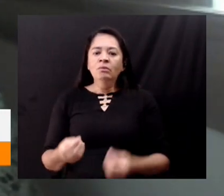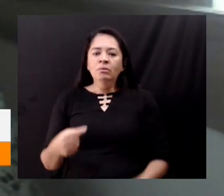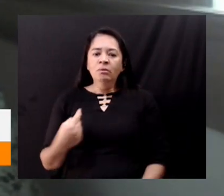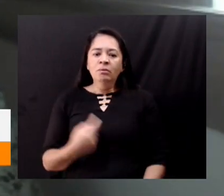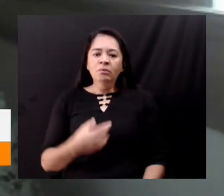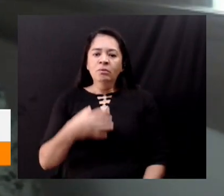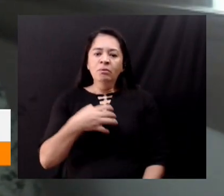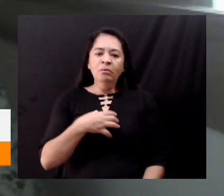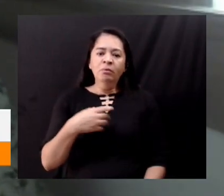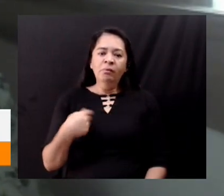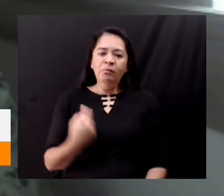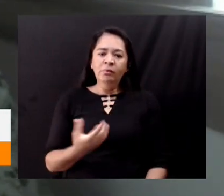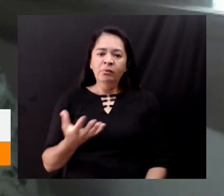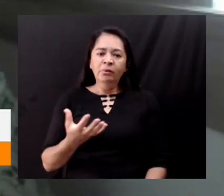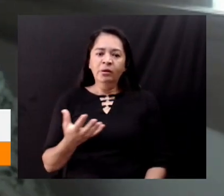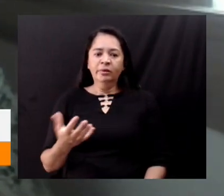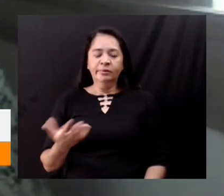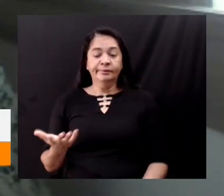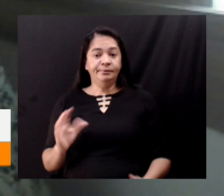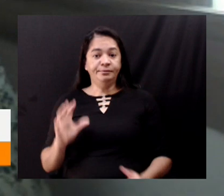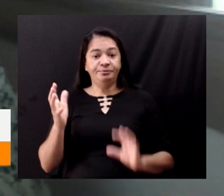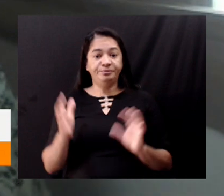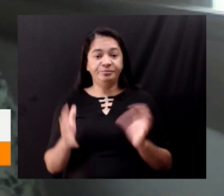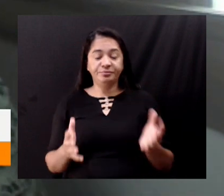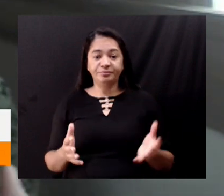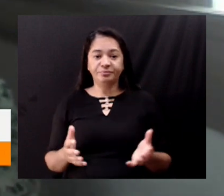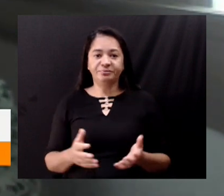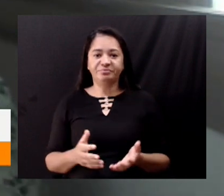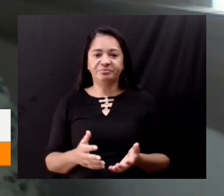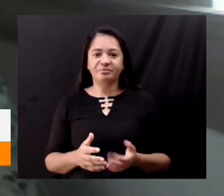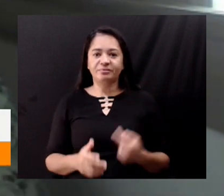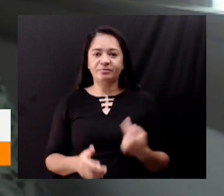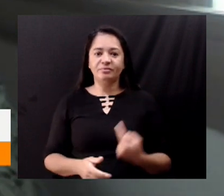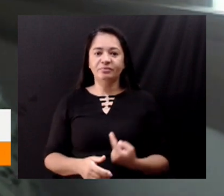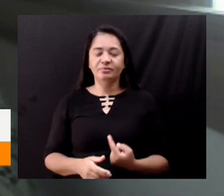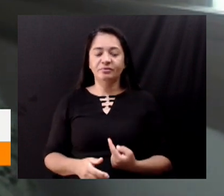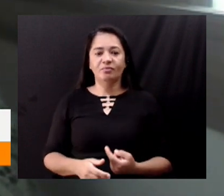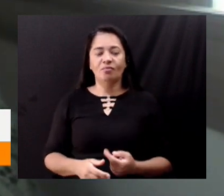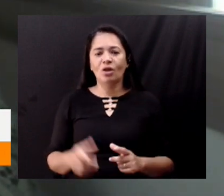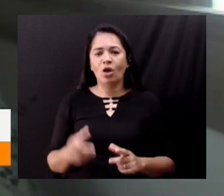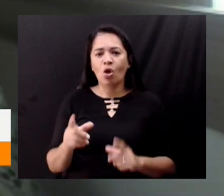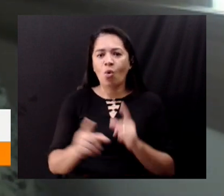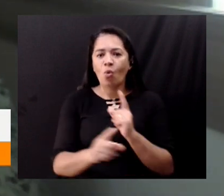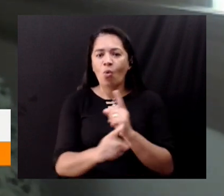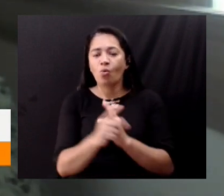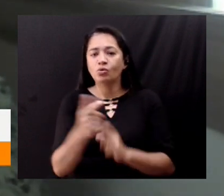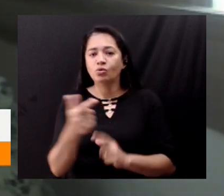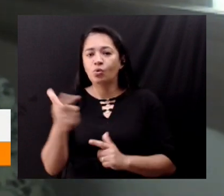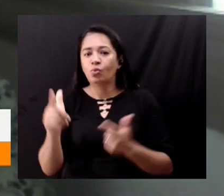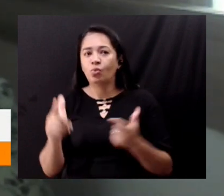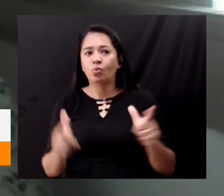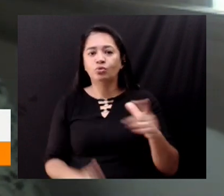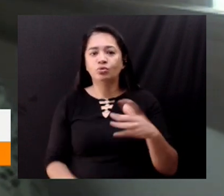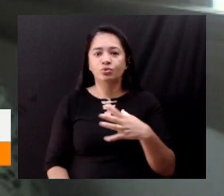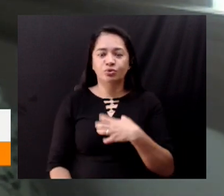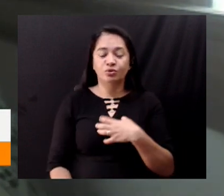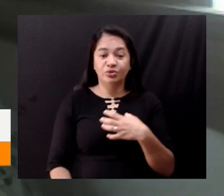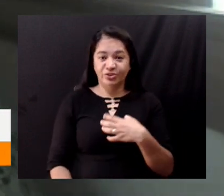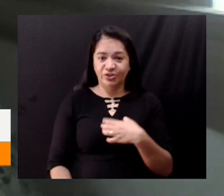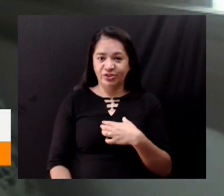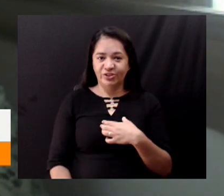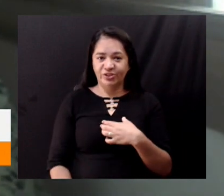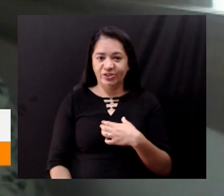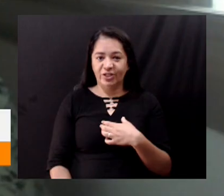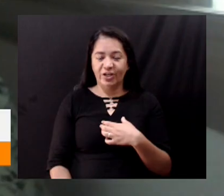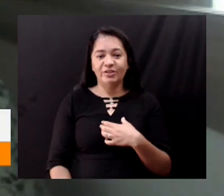funcionasse. Então, enquanto a gente não acha, né, uma outra forma de se recompensar por tudo aquilo que estava acontecendo